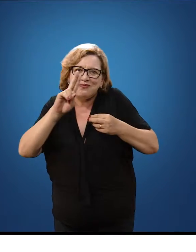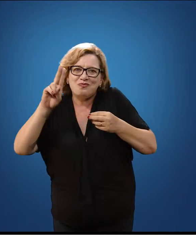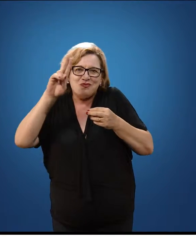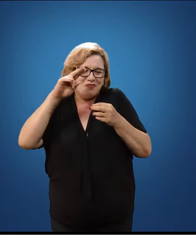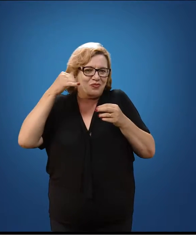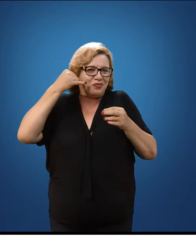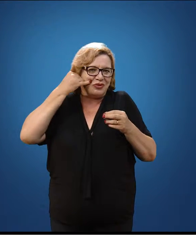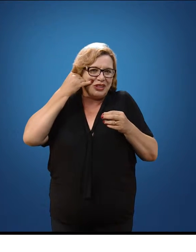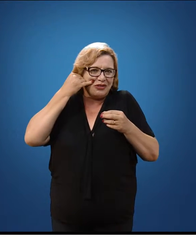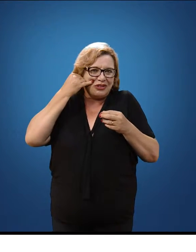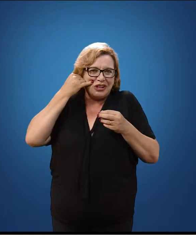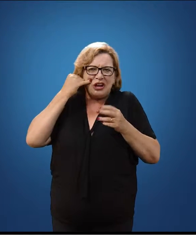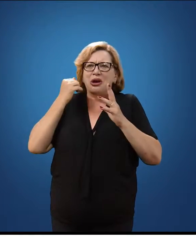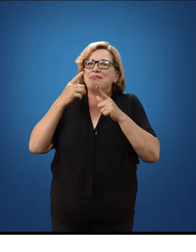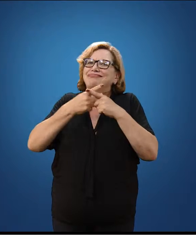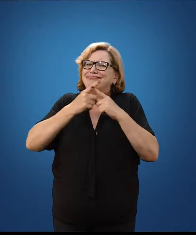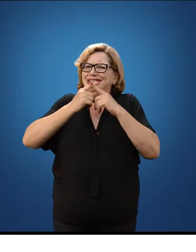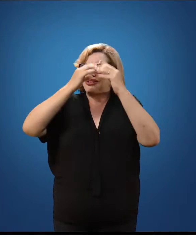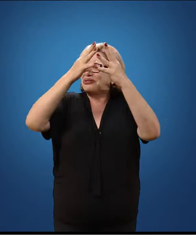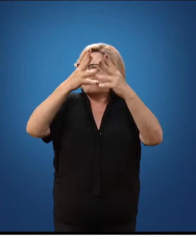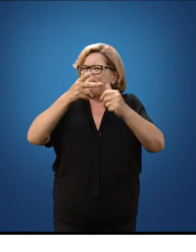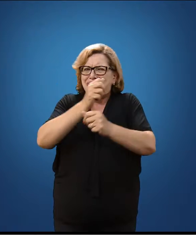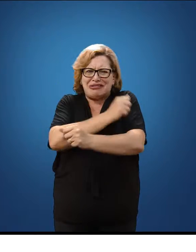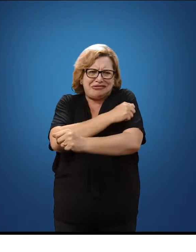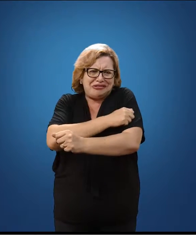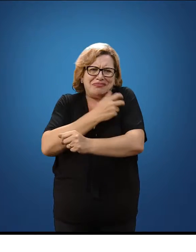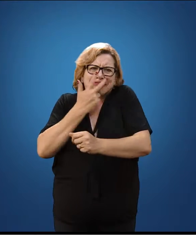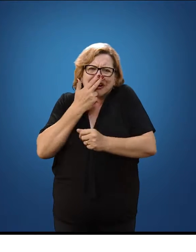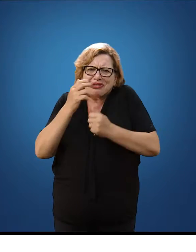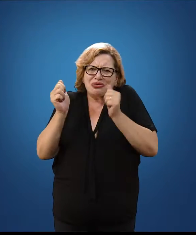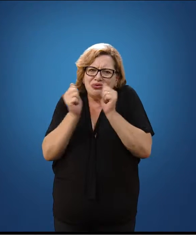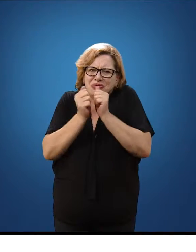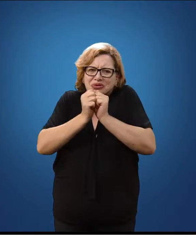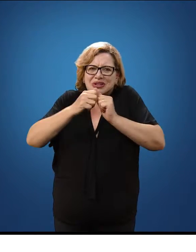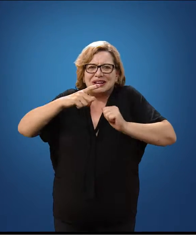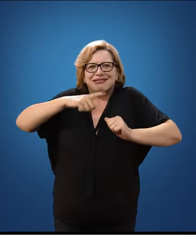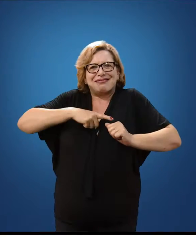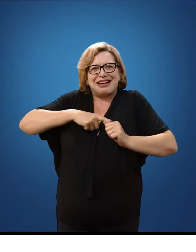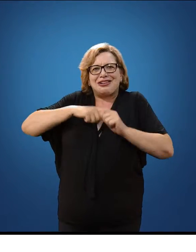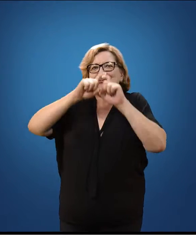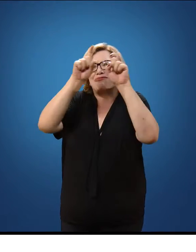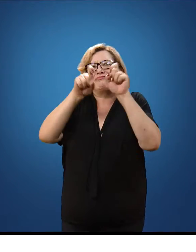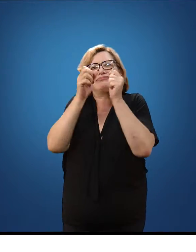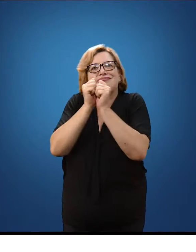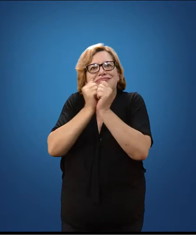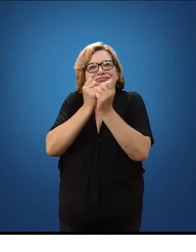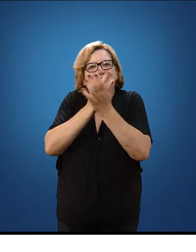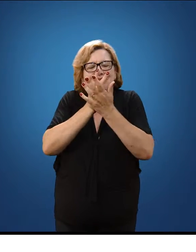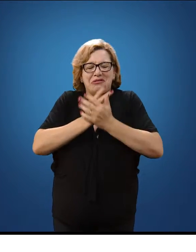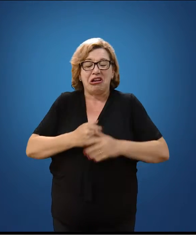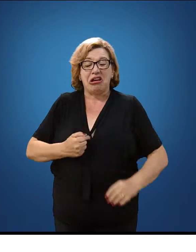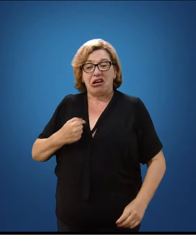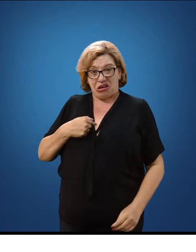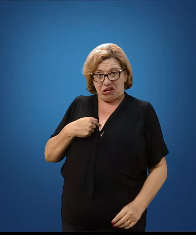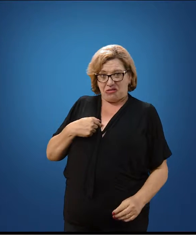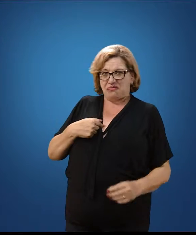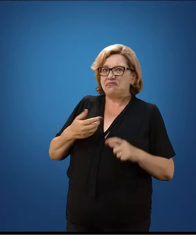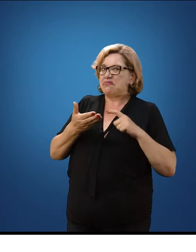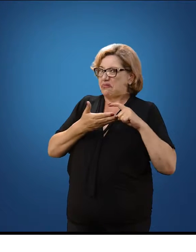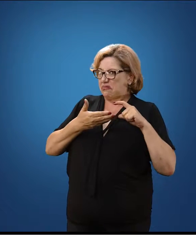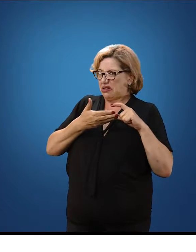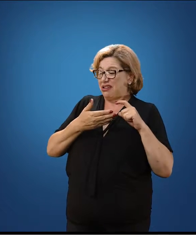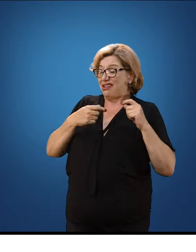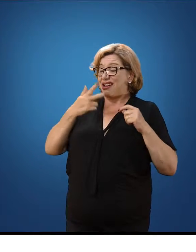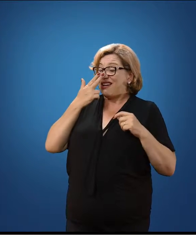têm condição, é claro, carregam praticamente um computador em mãos. Eu acho muito interessante, até porque ele te